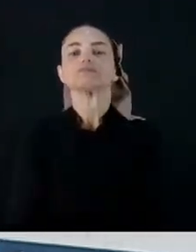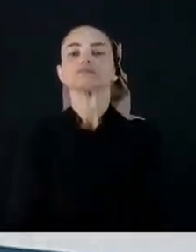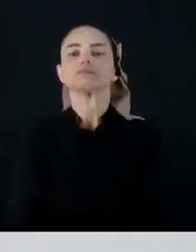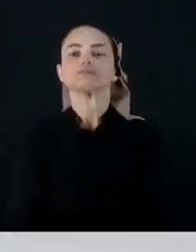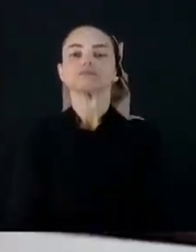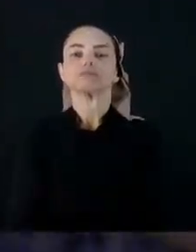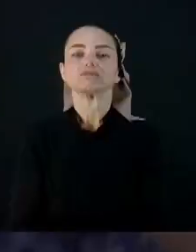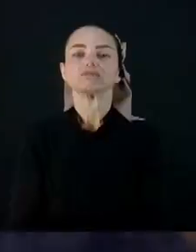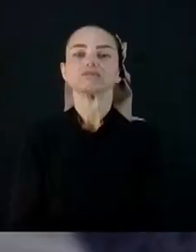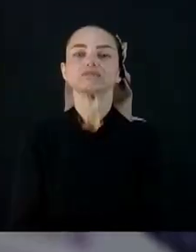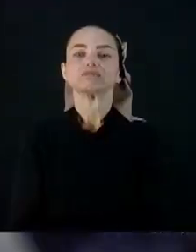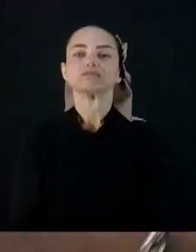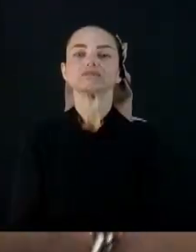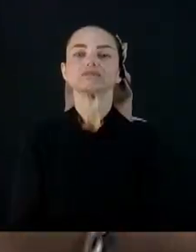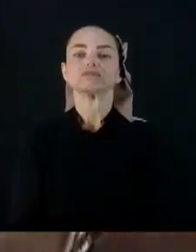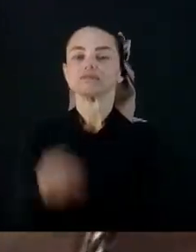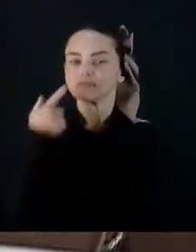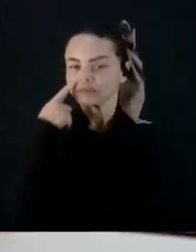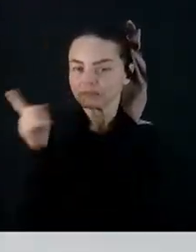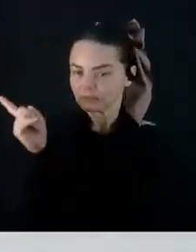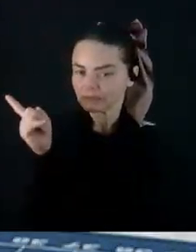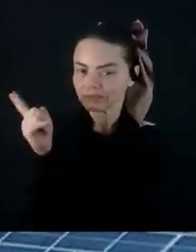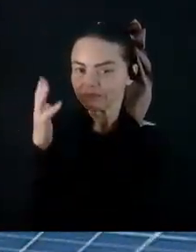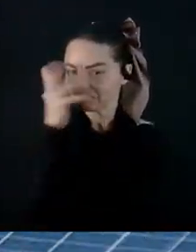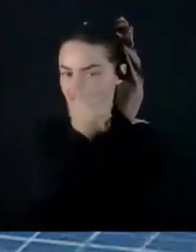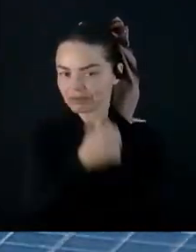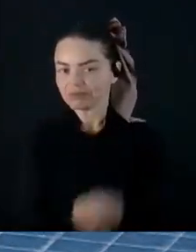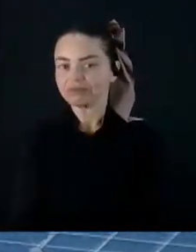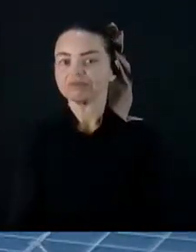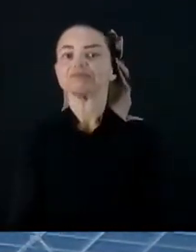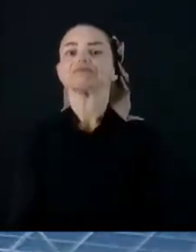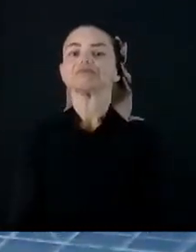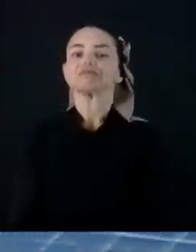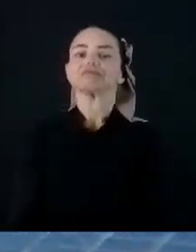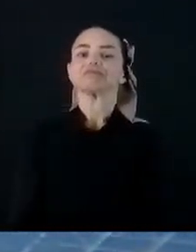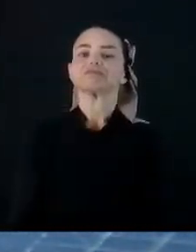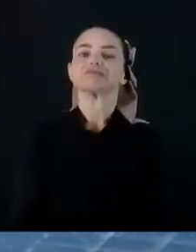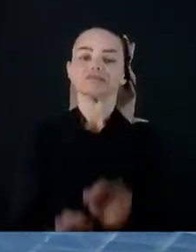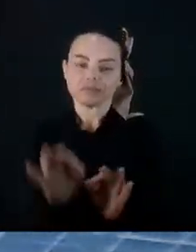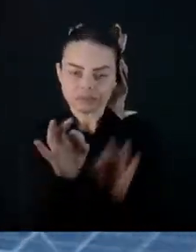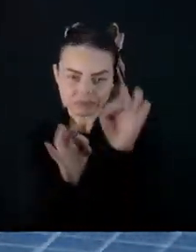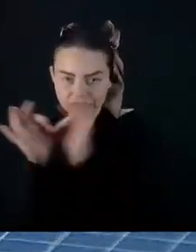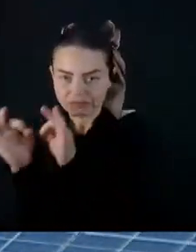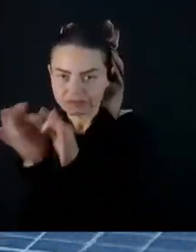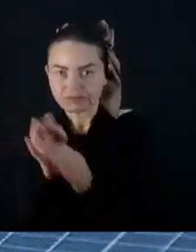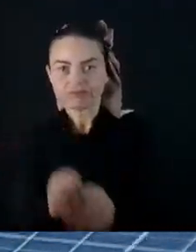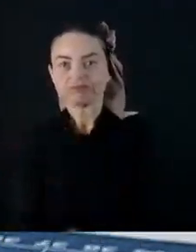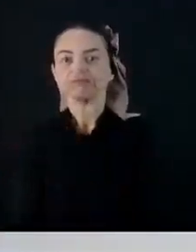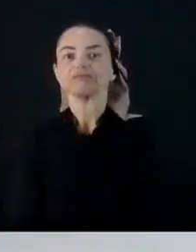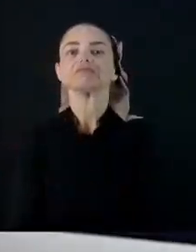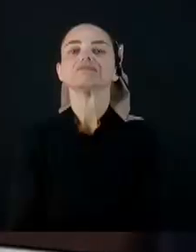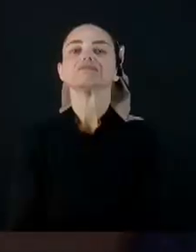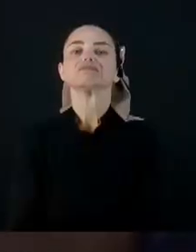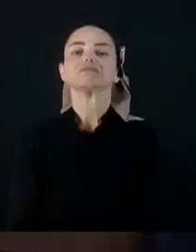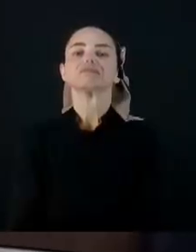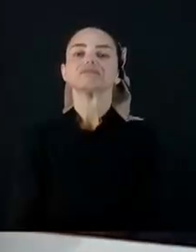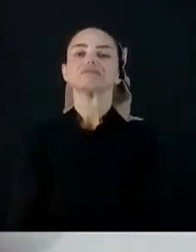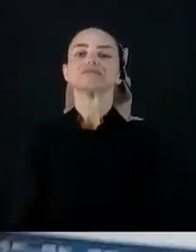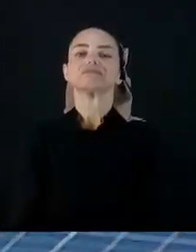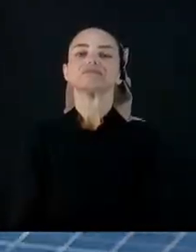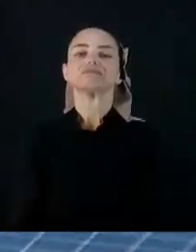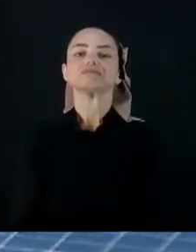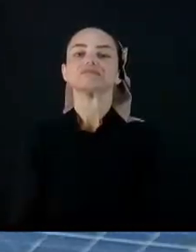pra dentro, bem bonitinho, passa ferro, organiza sua peça bem bonitinha. Vai alinhar aqui